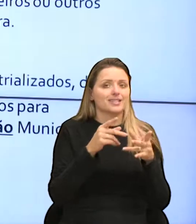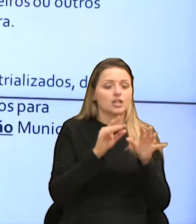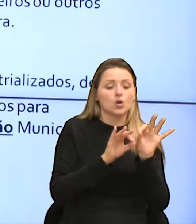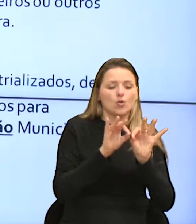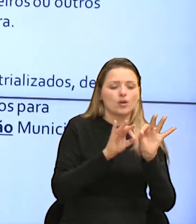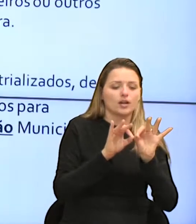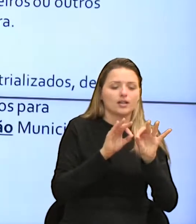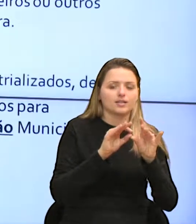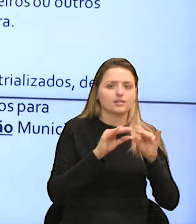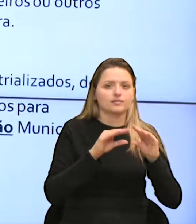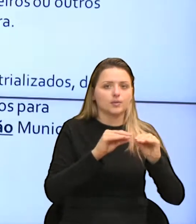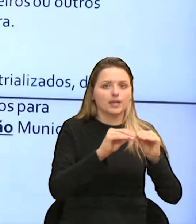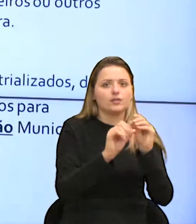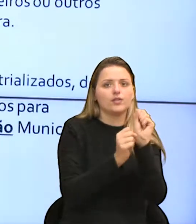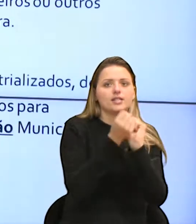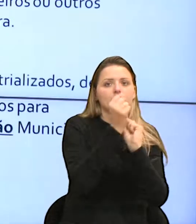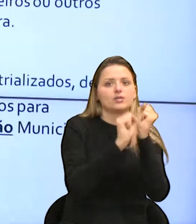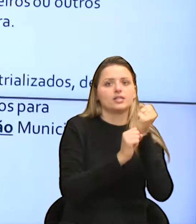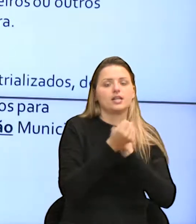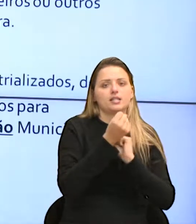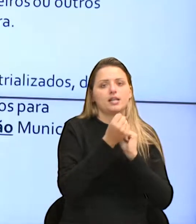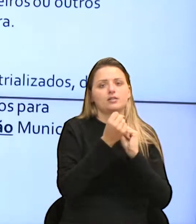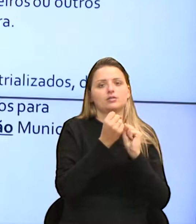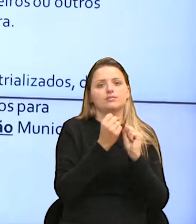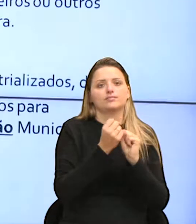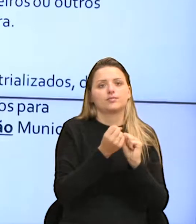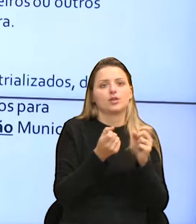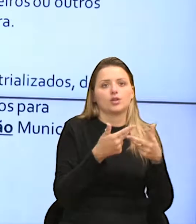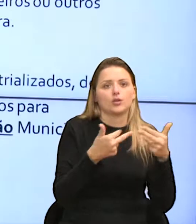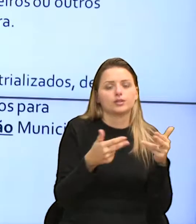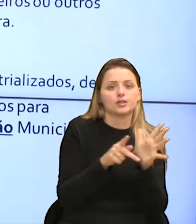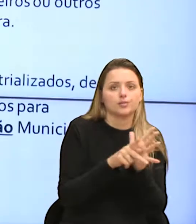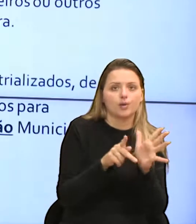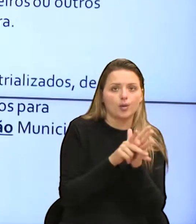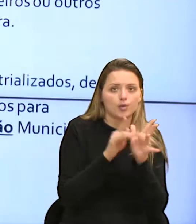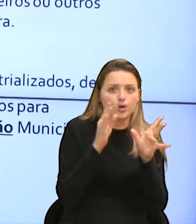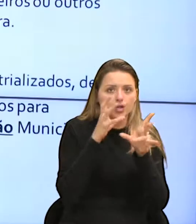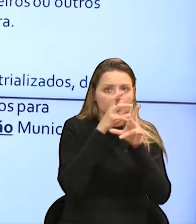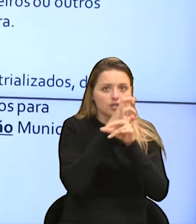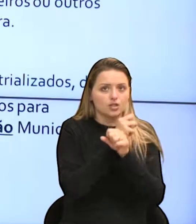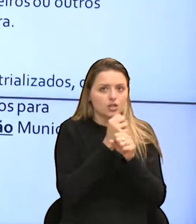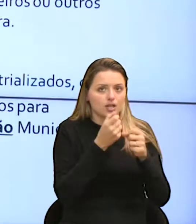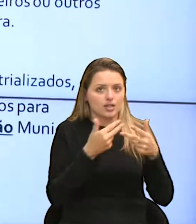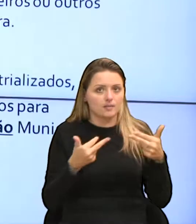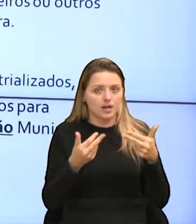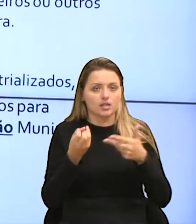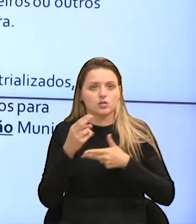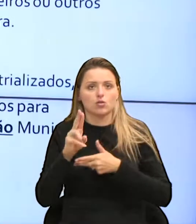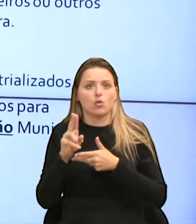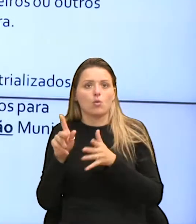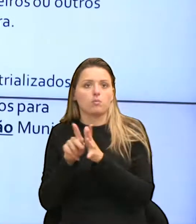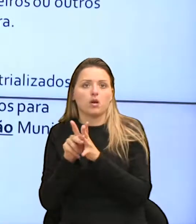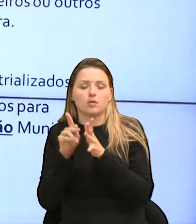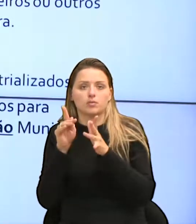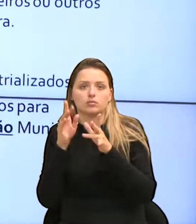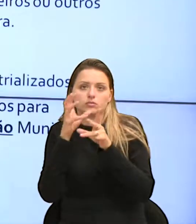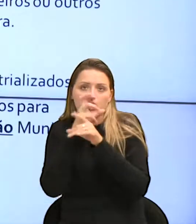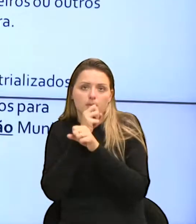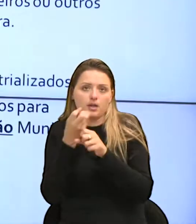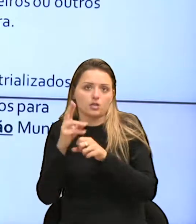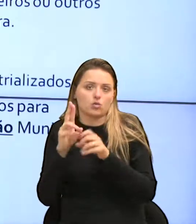secretária municipal da agricultura pecuária e abastecimento camila zangui cinema justifica a